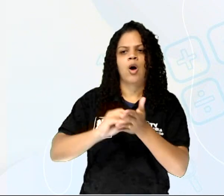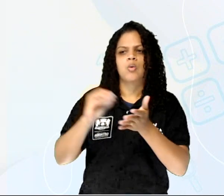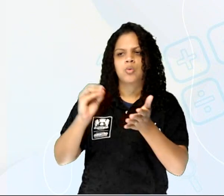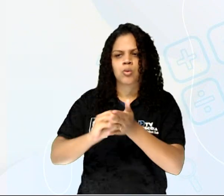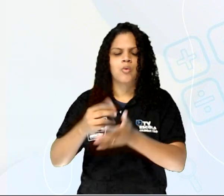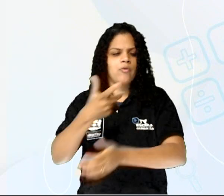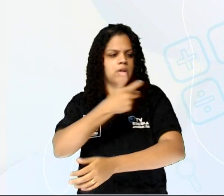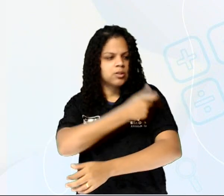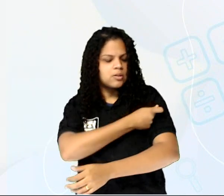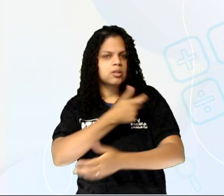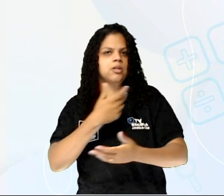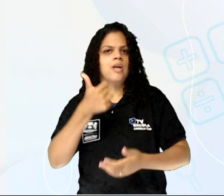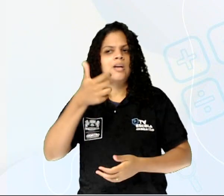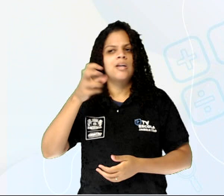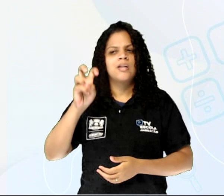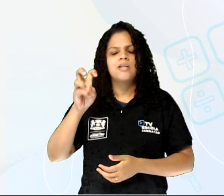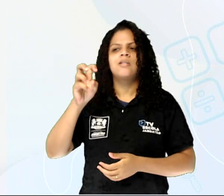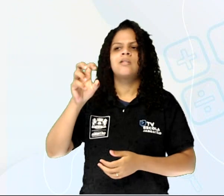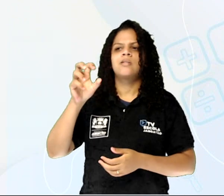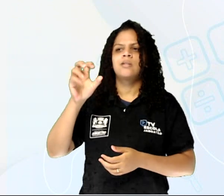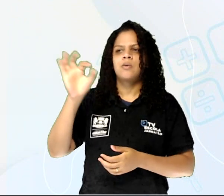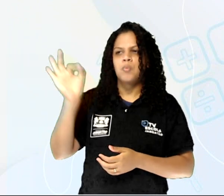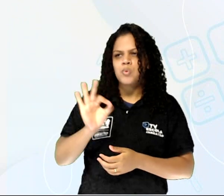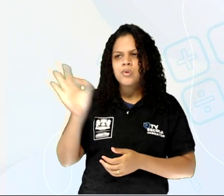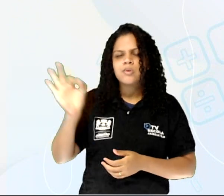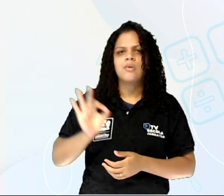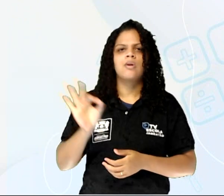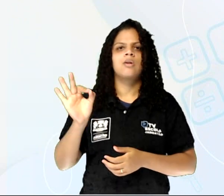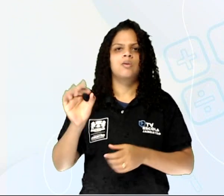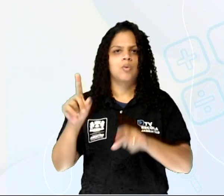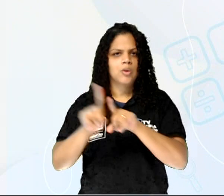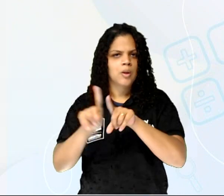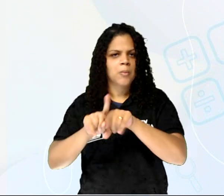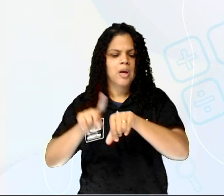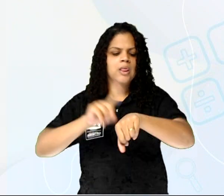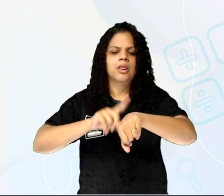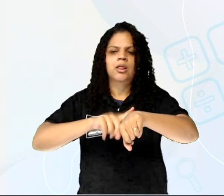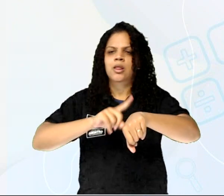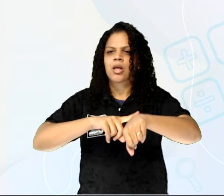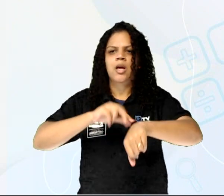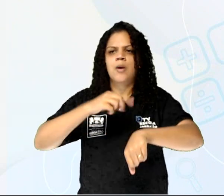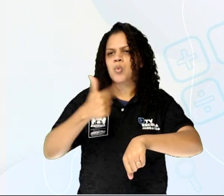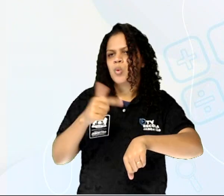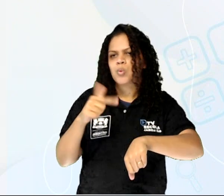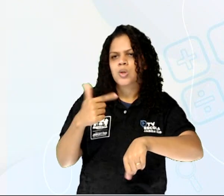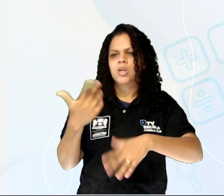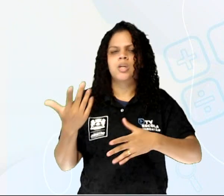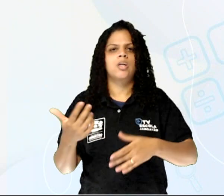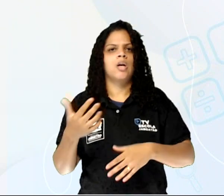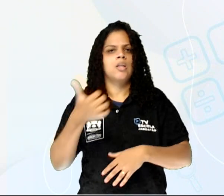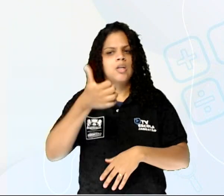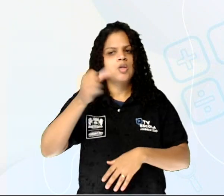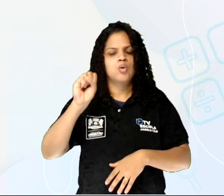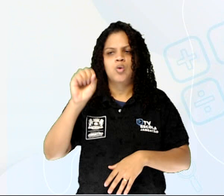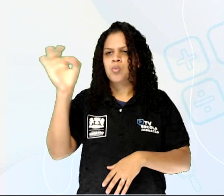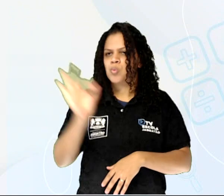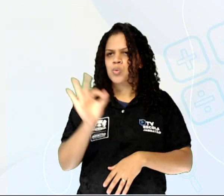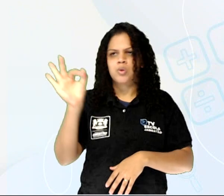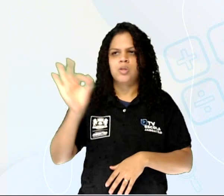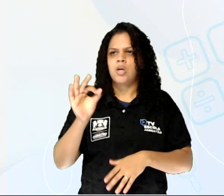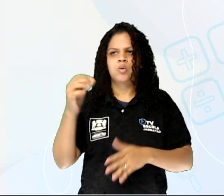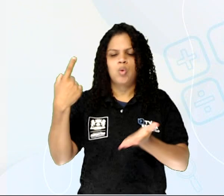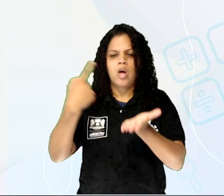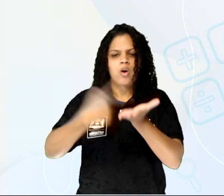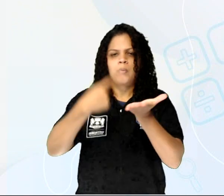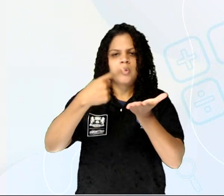acesso. 15% destacou a falta de tempo. 18% não estava agendada. 1%